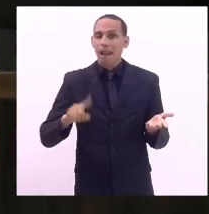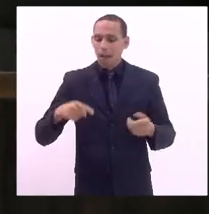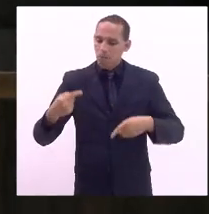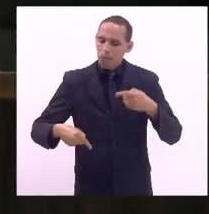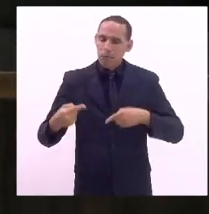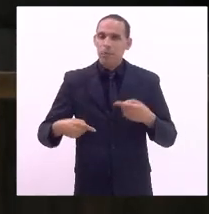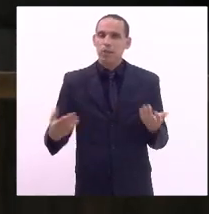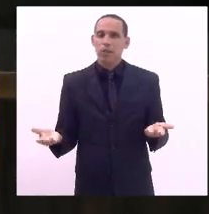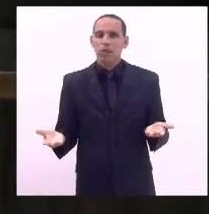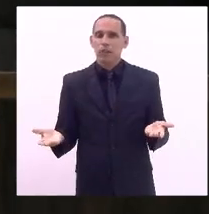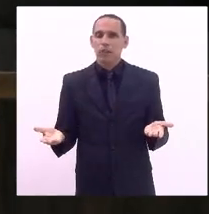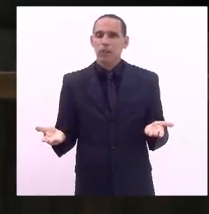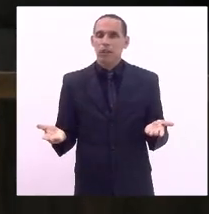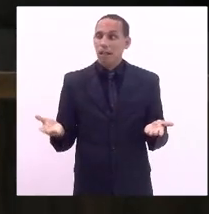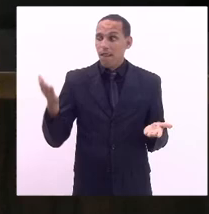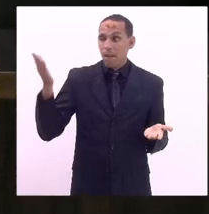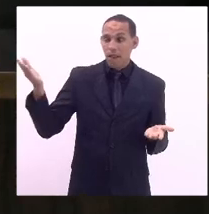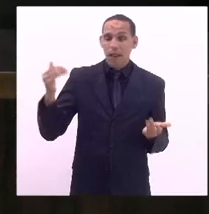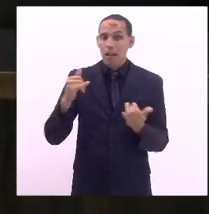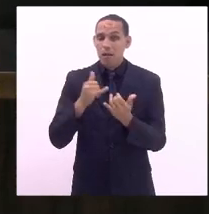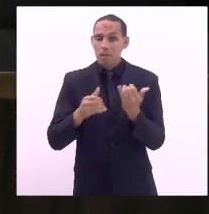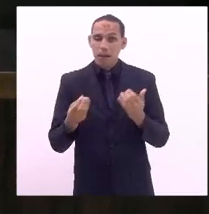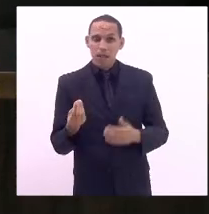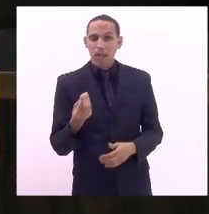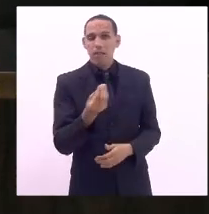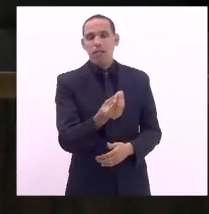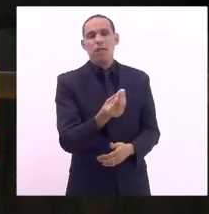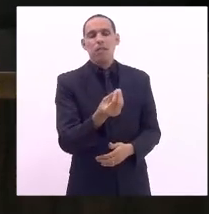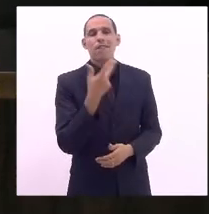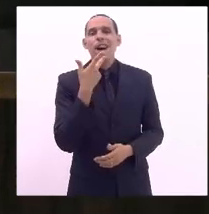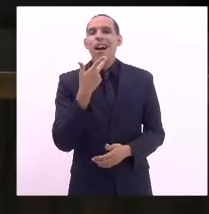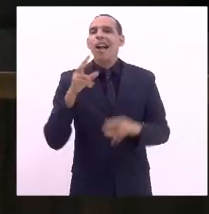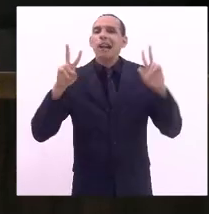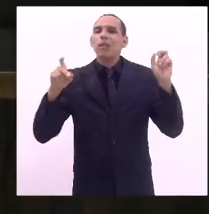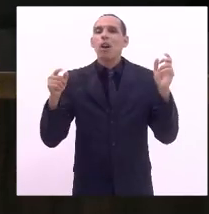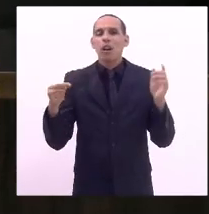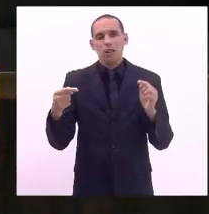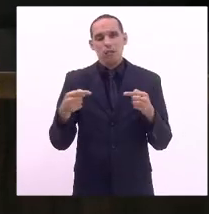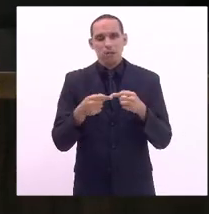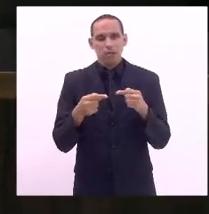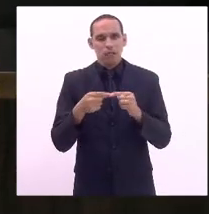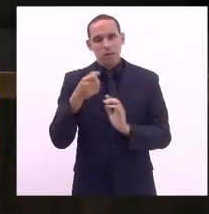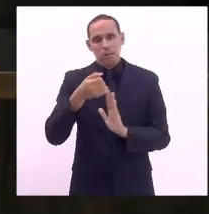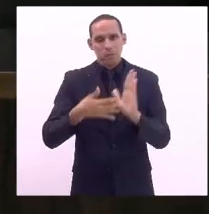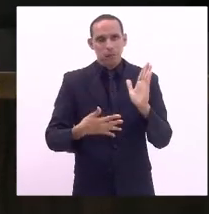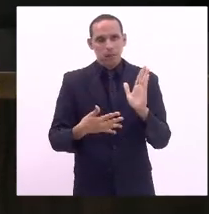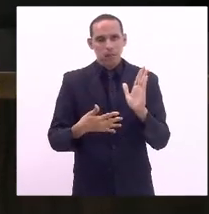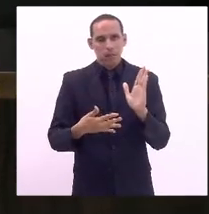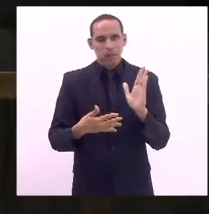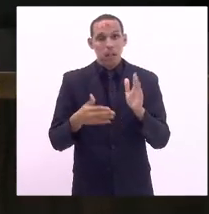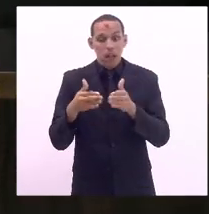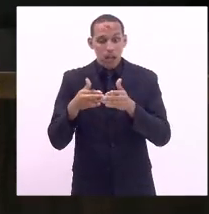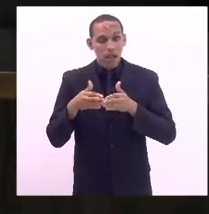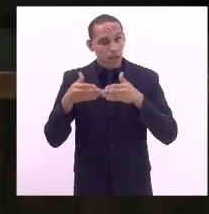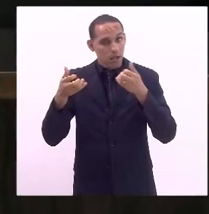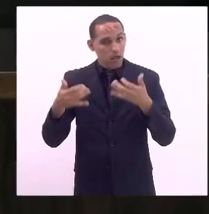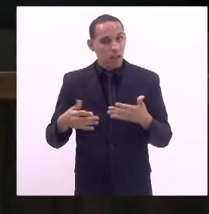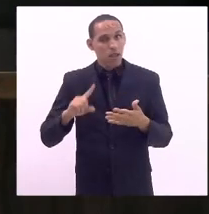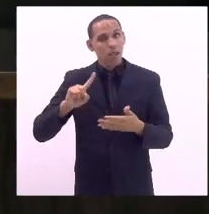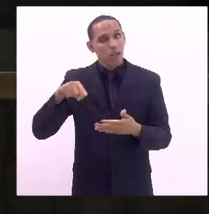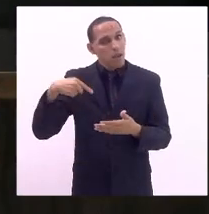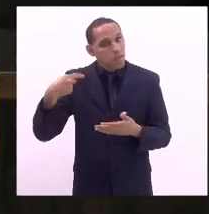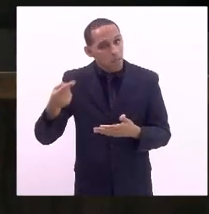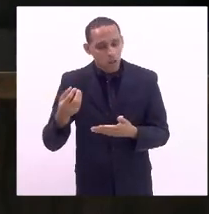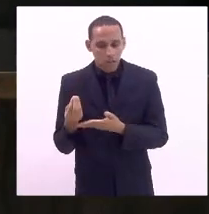discussão. Ele concedeu uma parte para falar do tema. Uma questão de ordem, eu falei, que eu